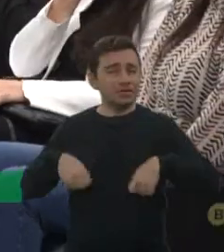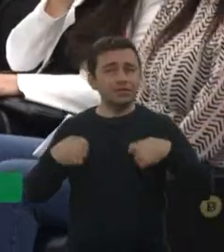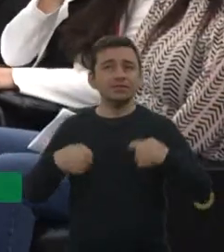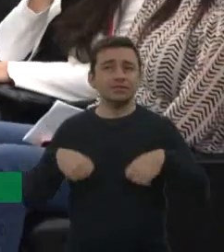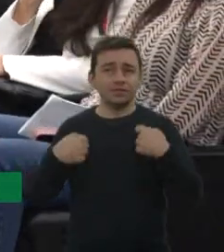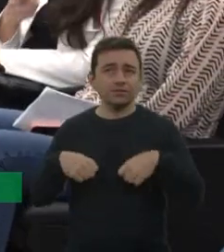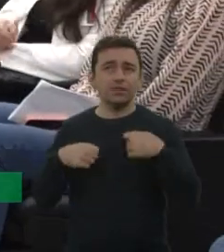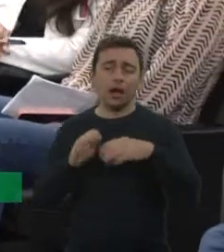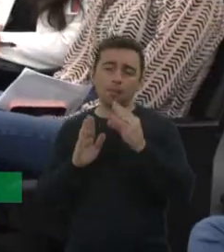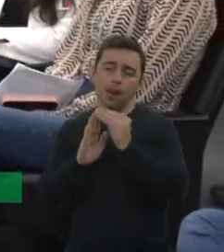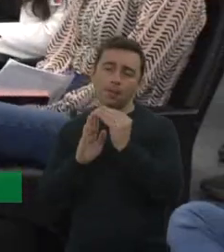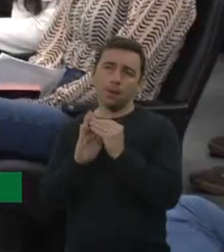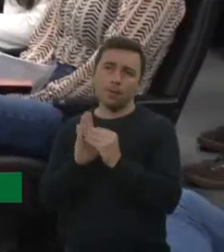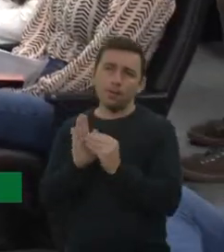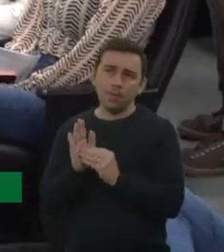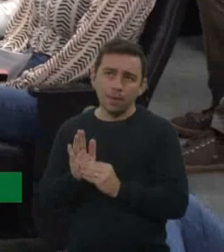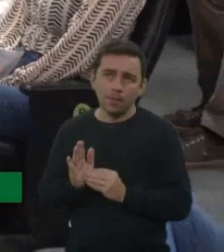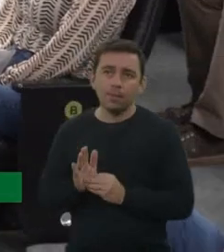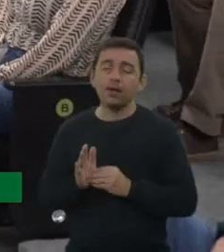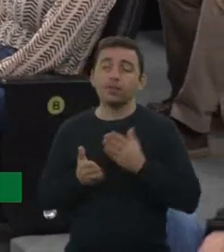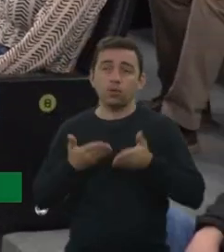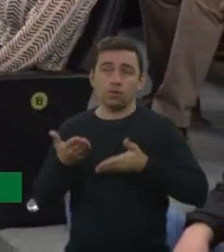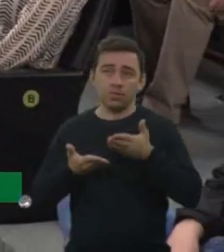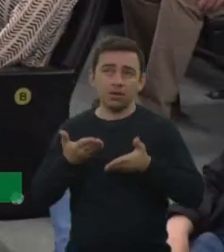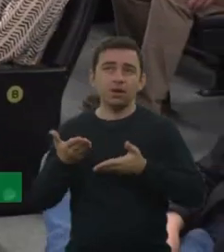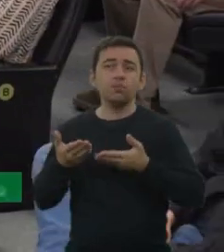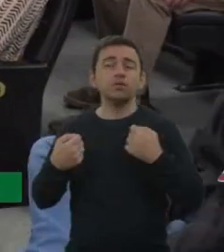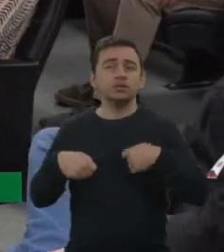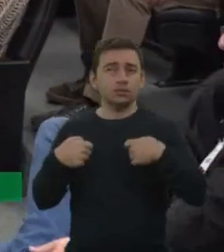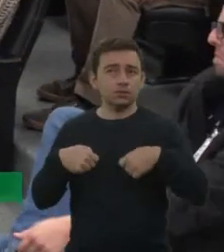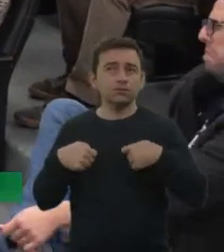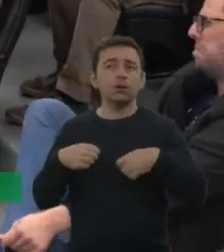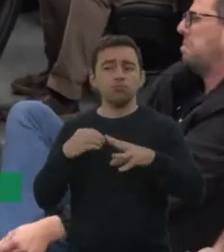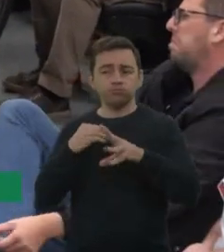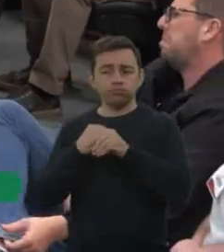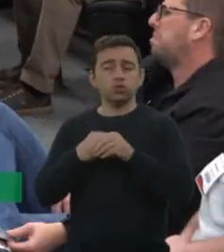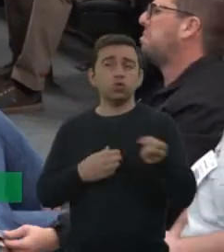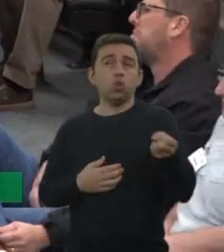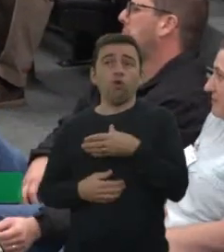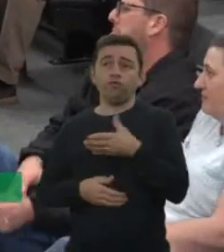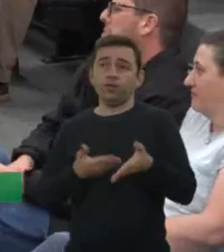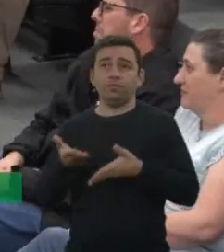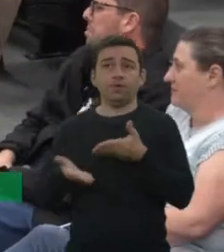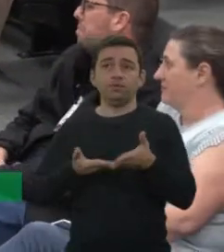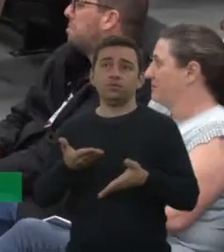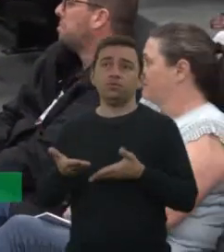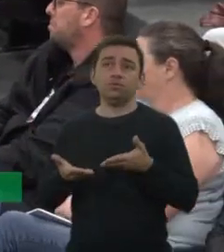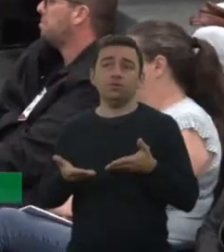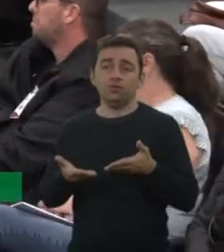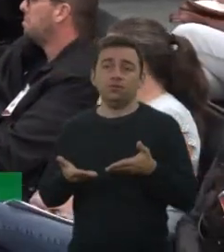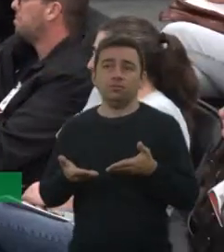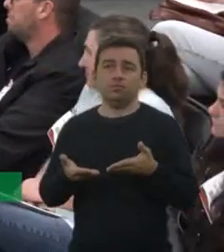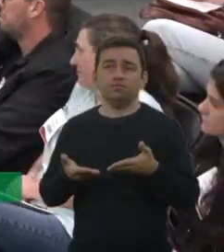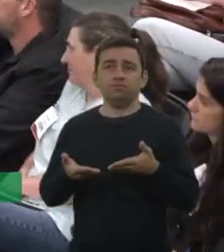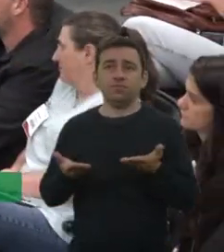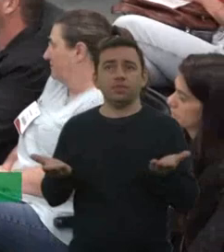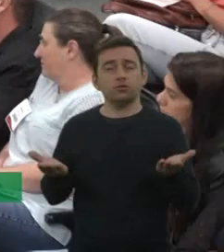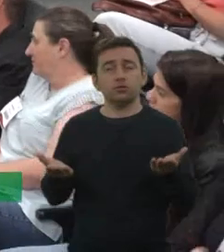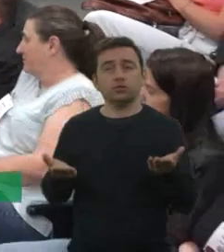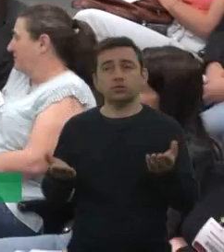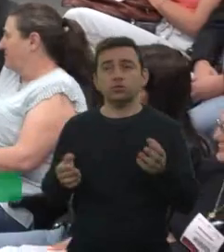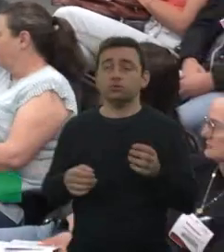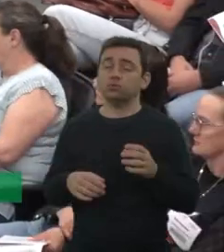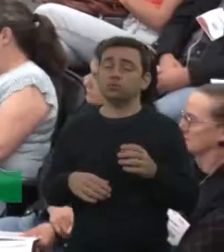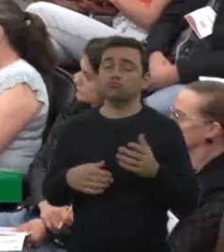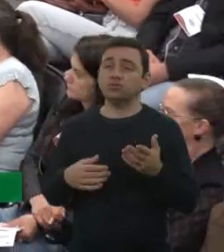protocolos clínicos e diretrizes terapêuticas, incluindo os novos tratamentos. Isso faz parte, exceto que a gente mude a Constituição.